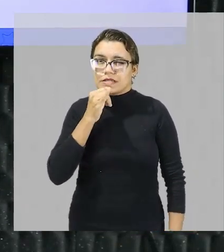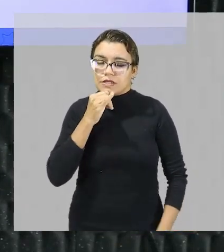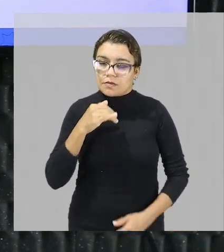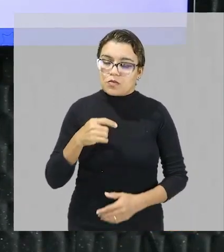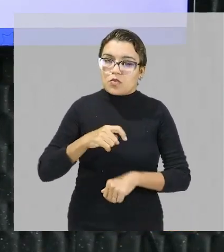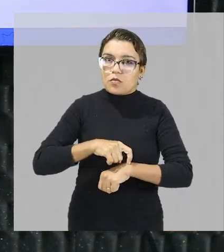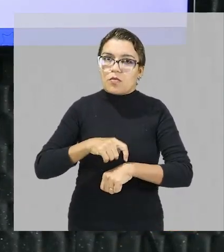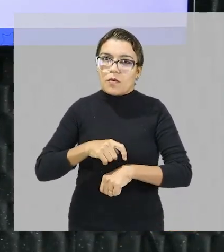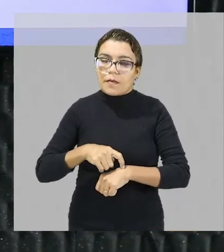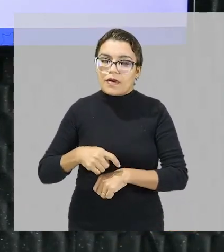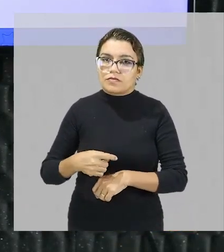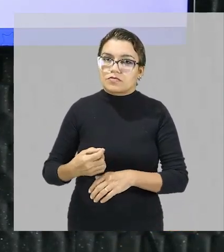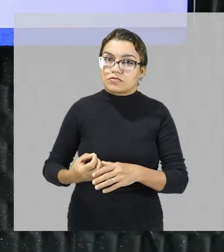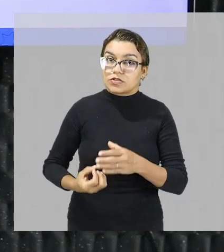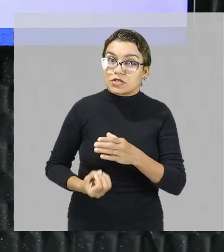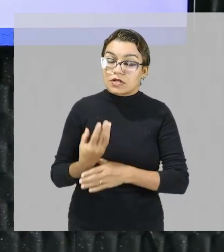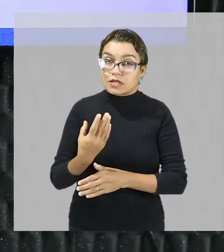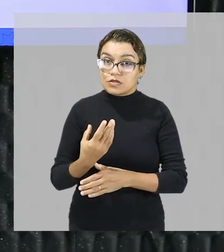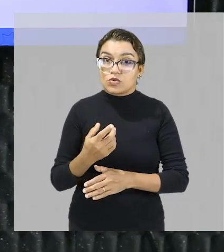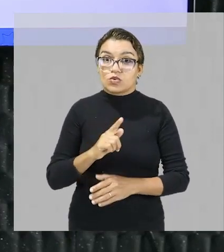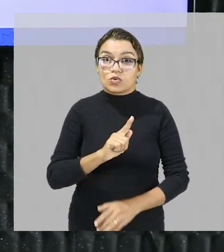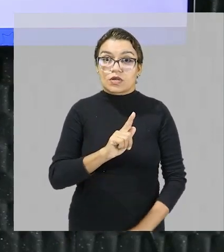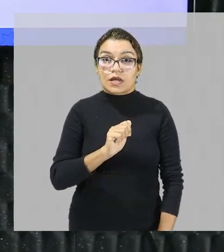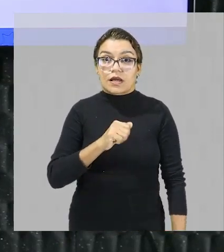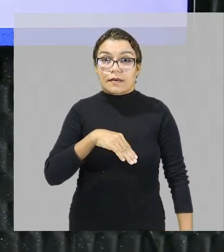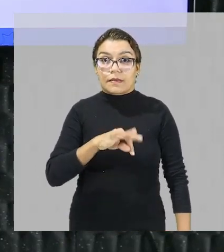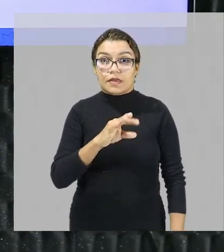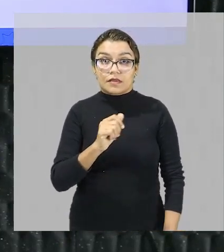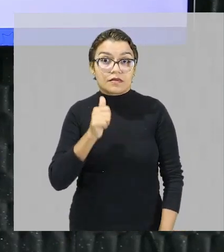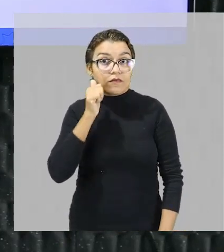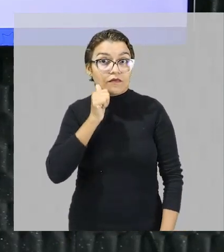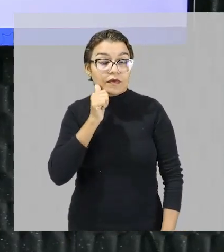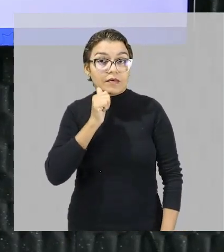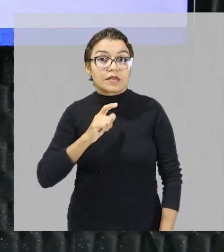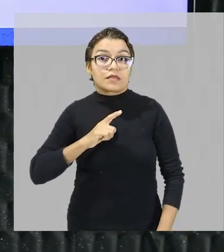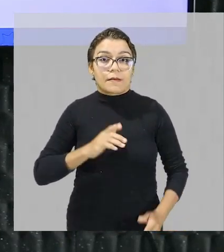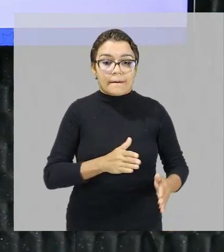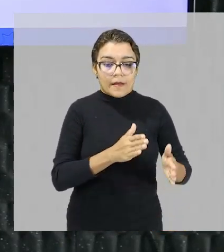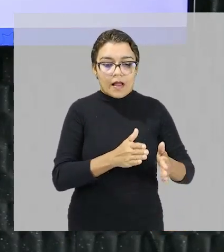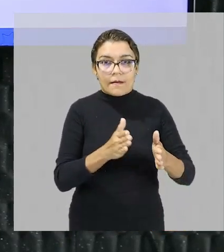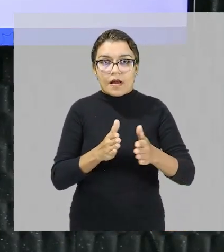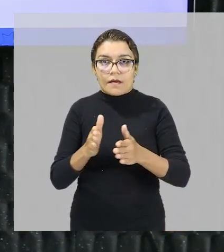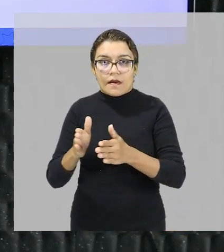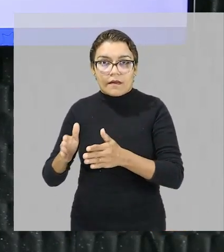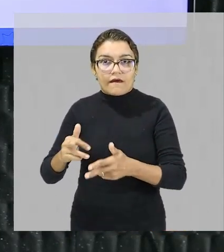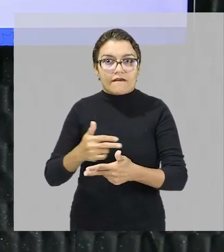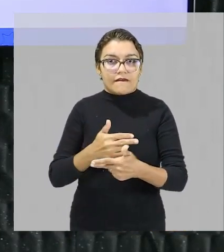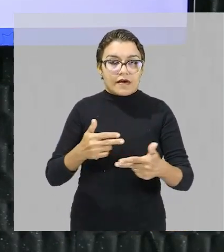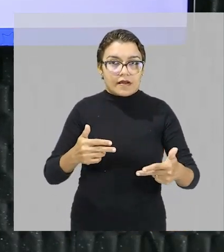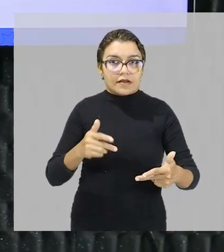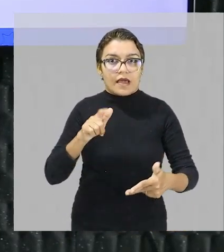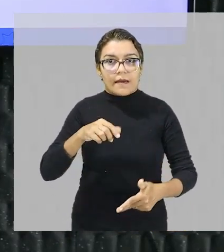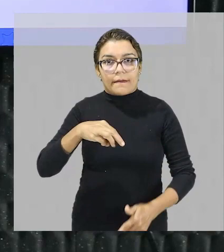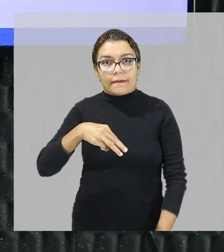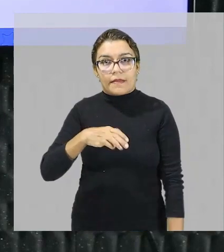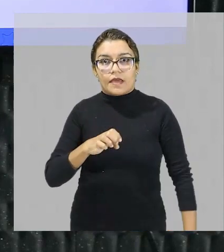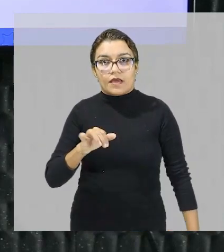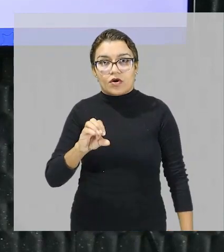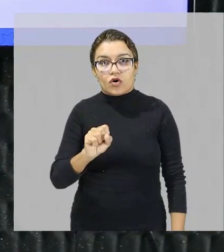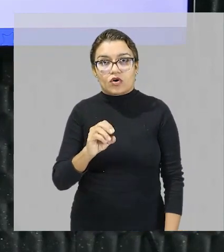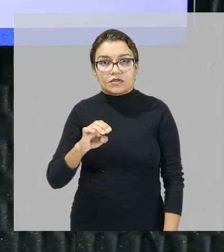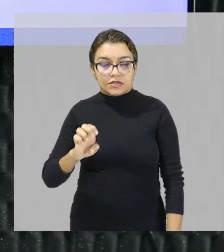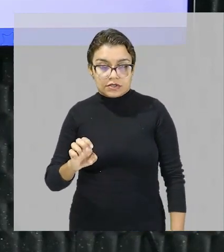formação do gameta feminino, nós temos ali várias fases, né? Ocorre o processo de meiose. E